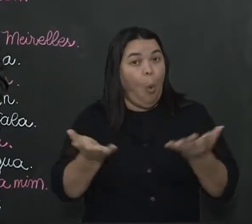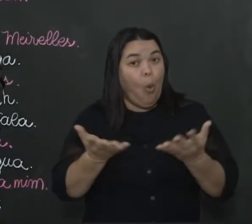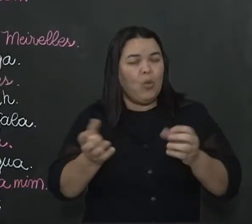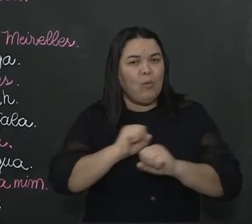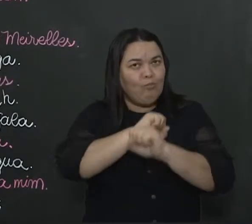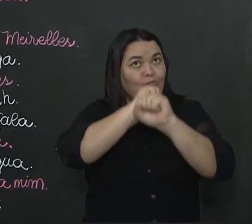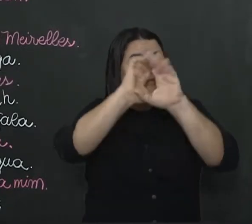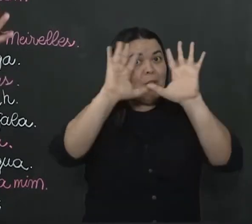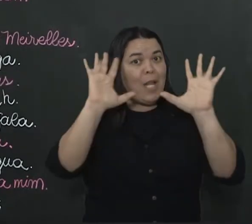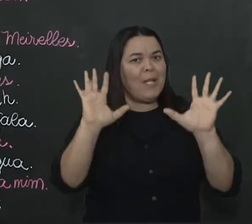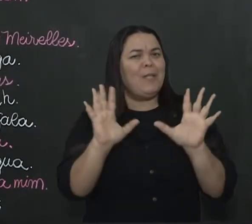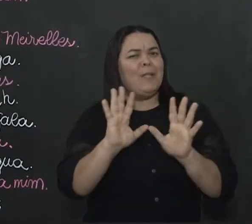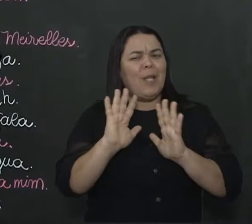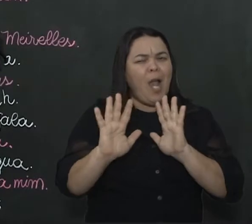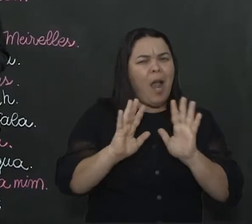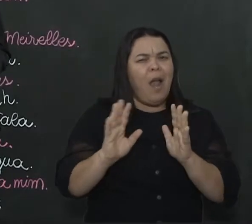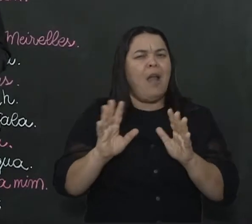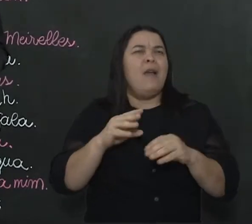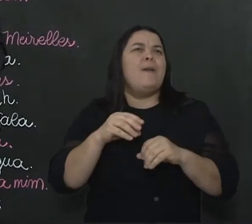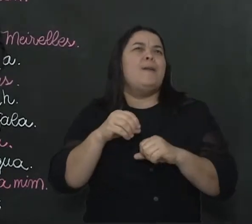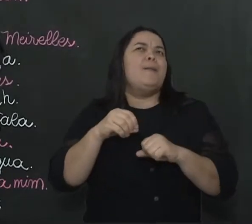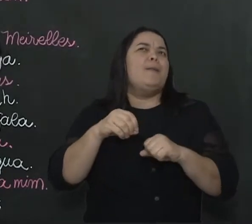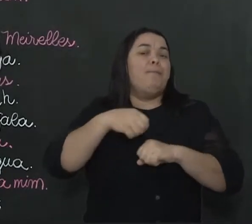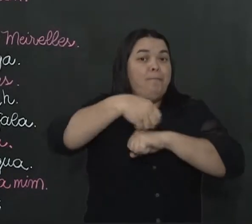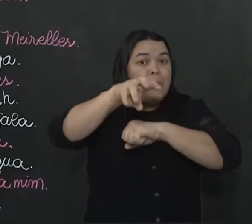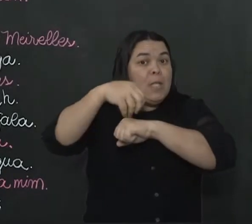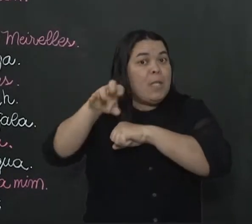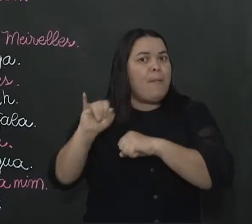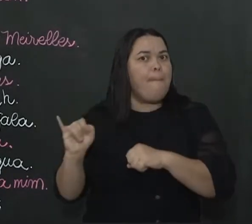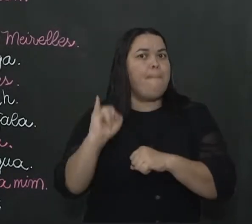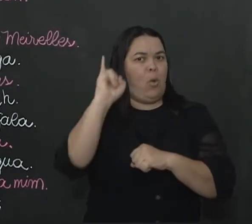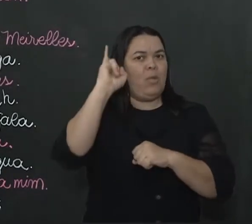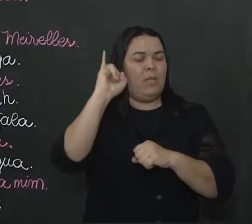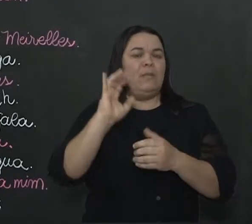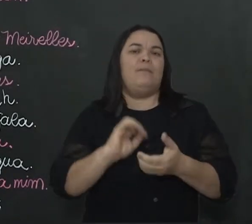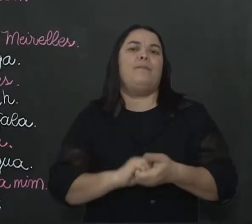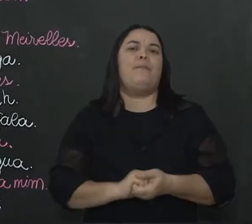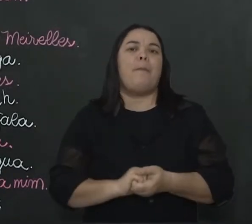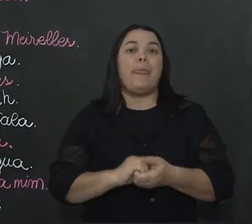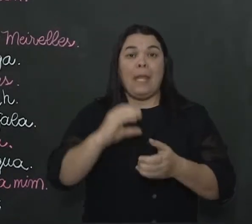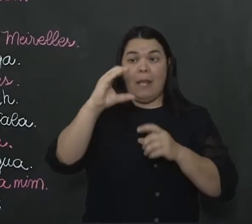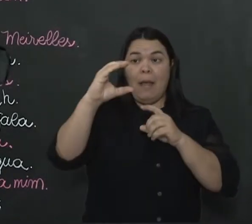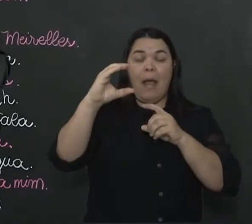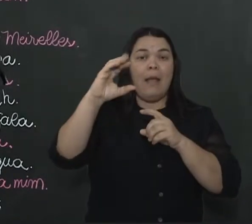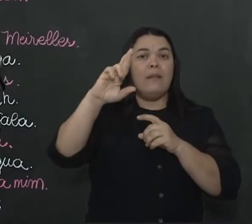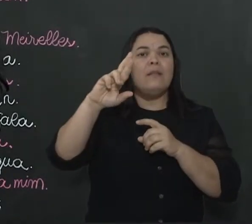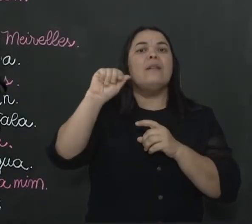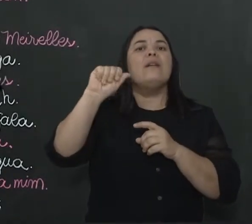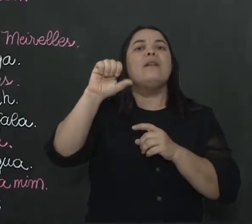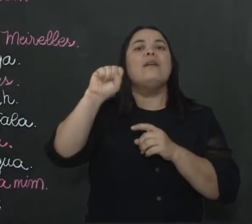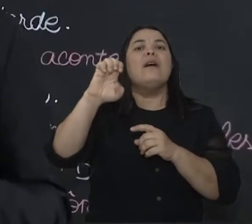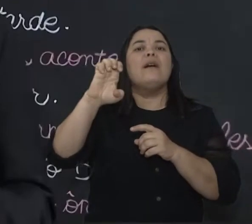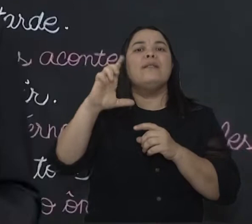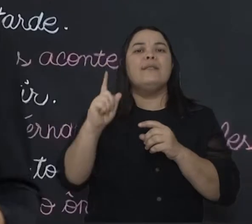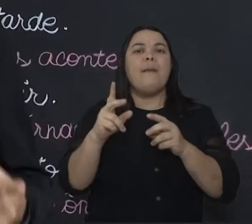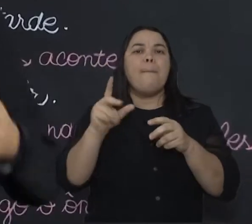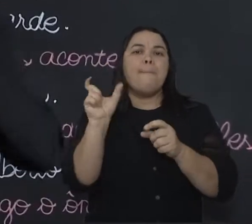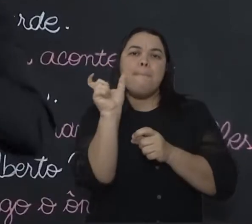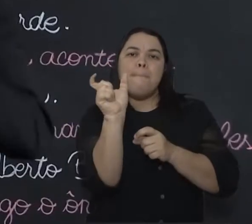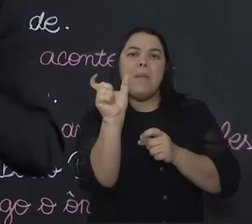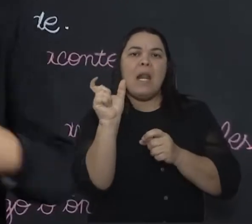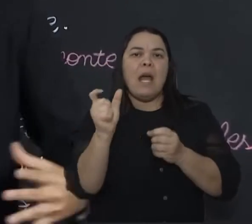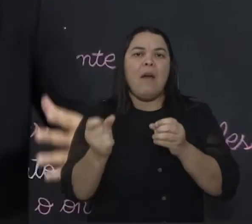relacionadas à crase, ou pelo menos as mais importantes. Crase é uma palavra de origem grega que significa fusão. Então, a crase